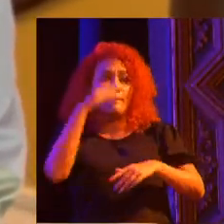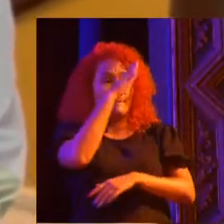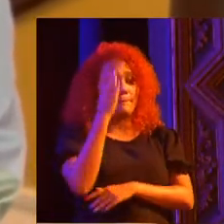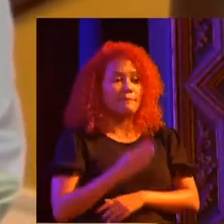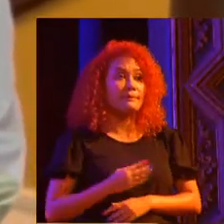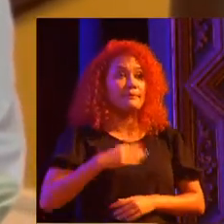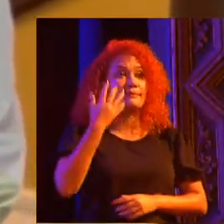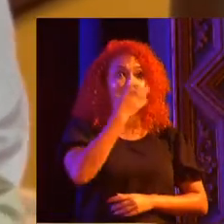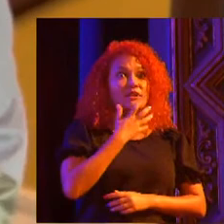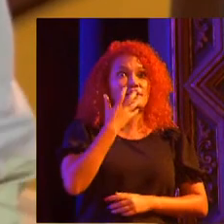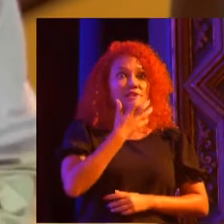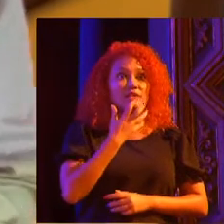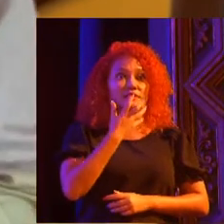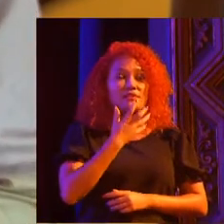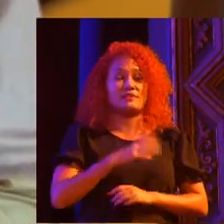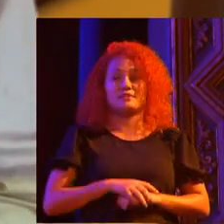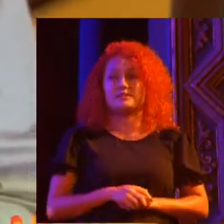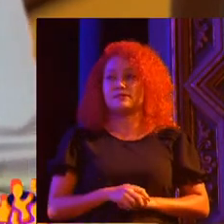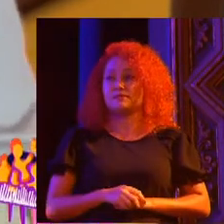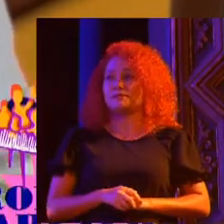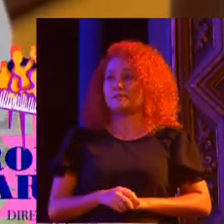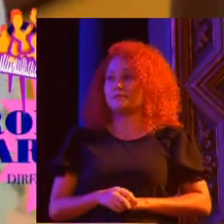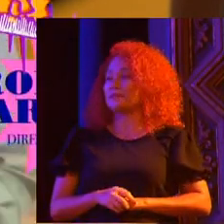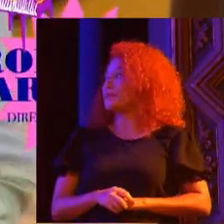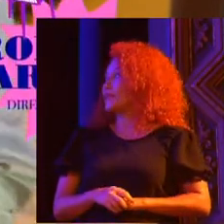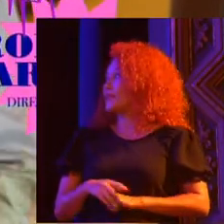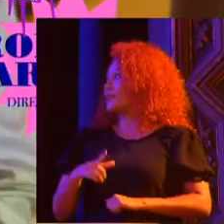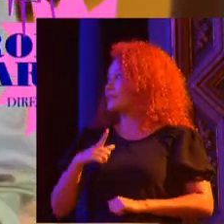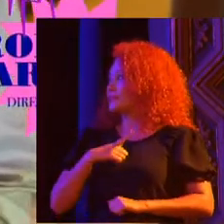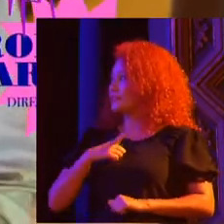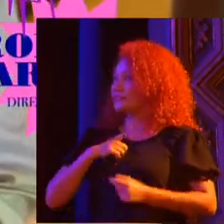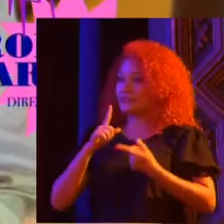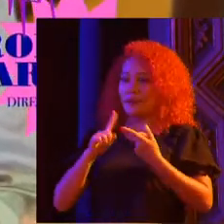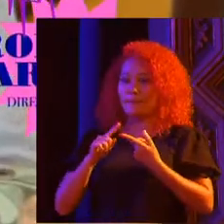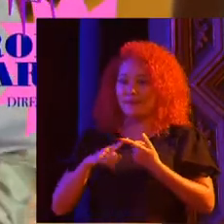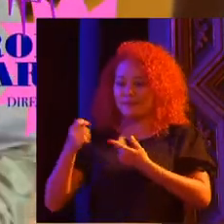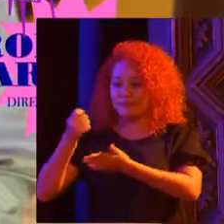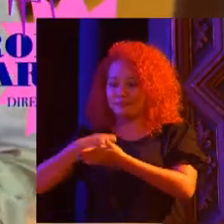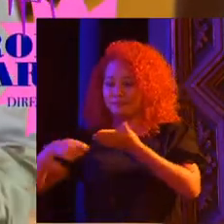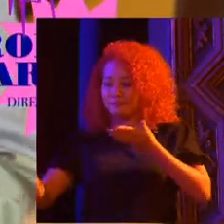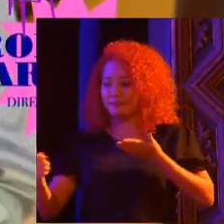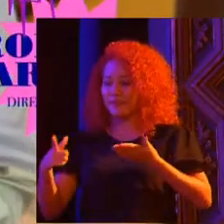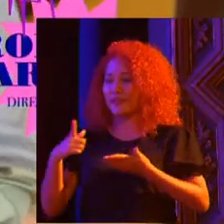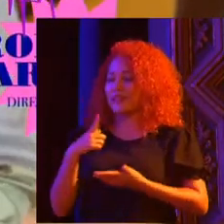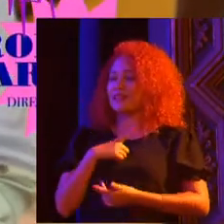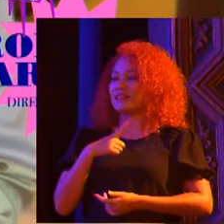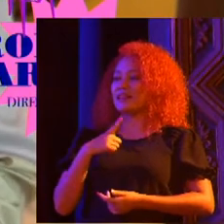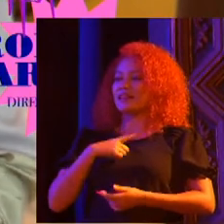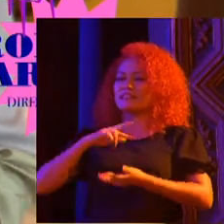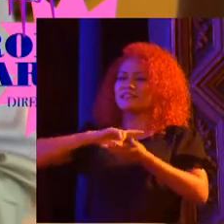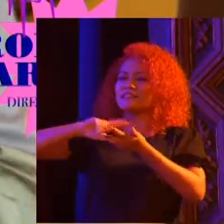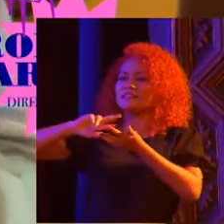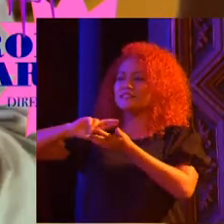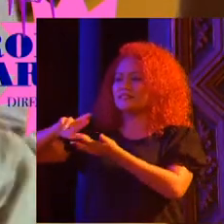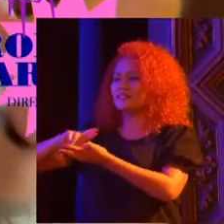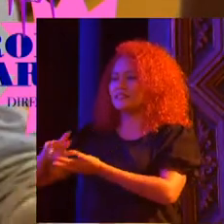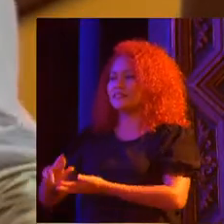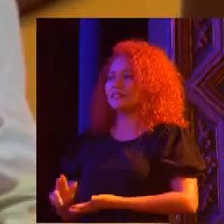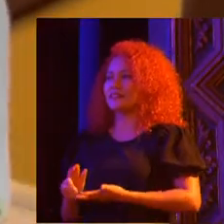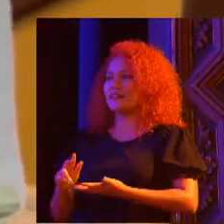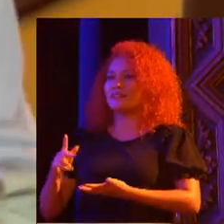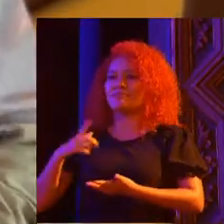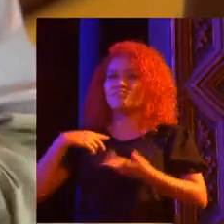brasileira também. E a direção artística e visual que a gente tem a honra de assinar traz essa diversidade, né? A partir